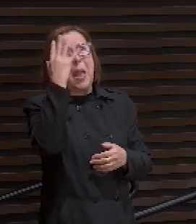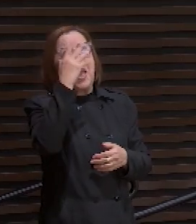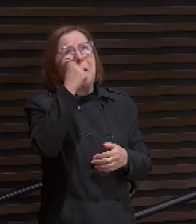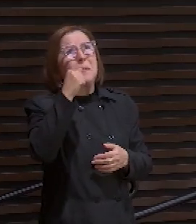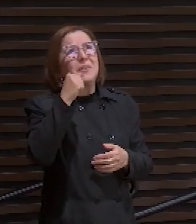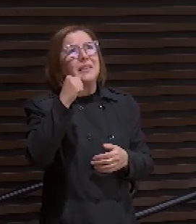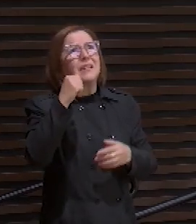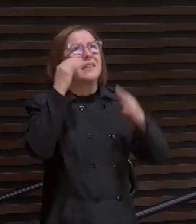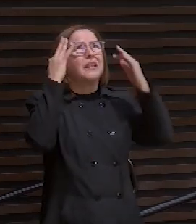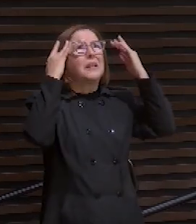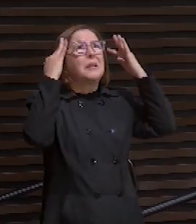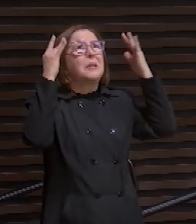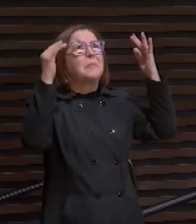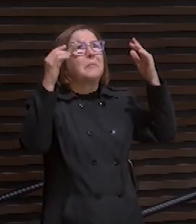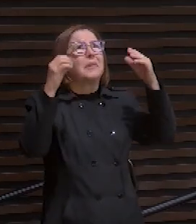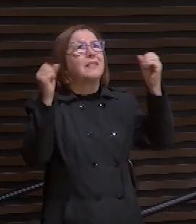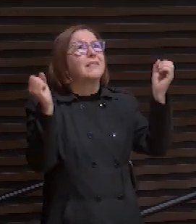é?